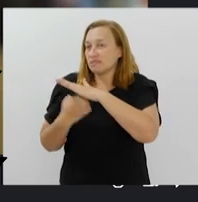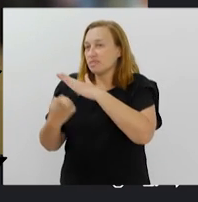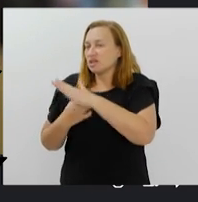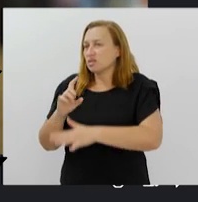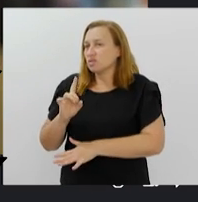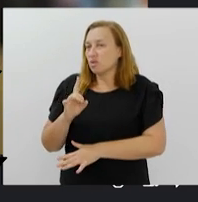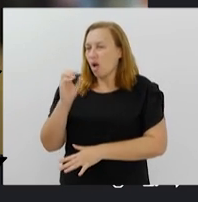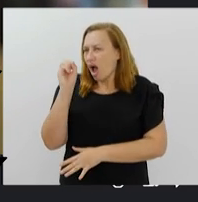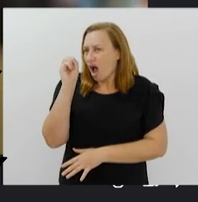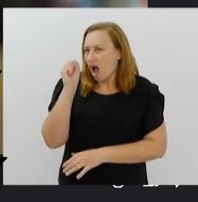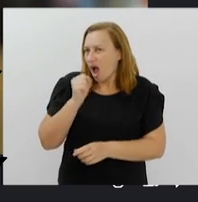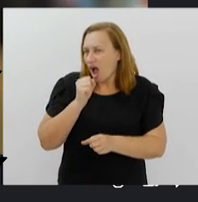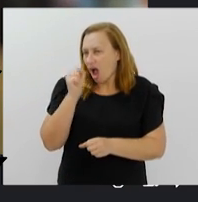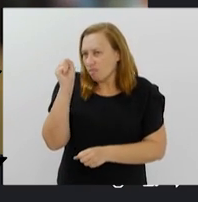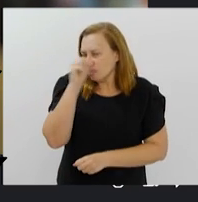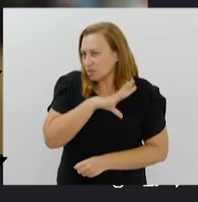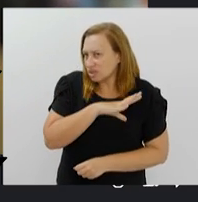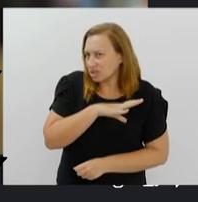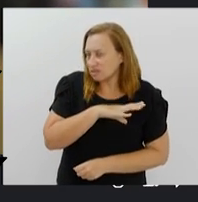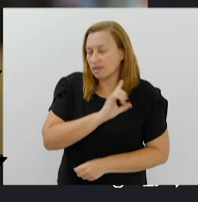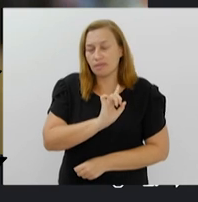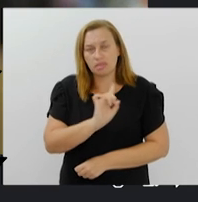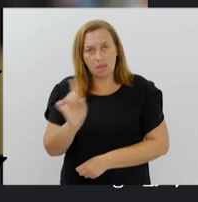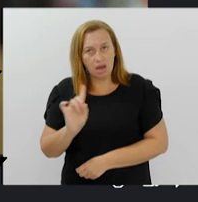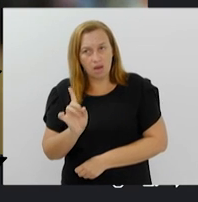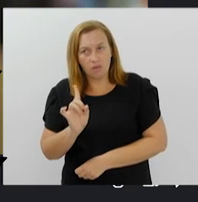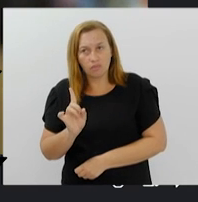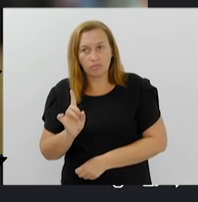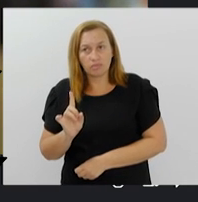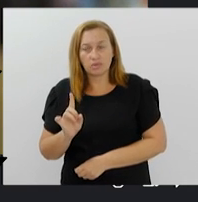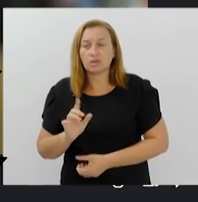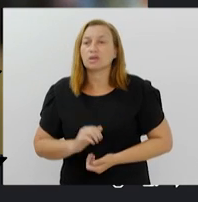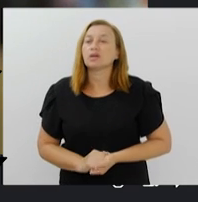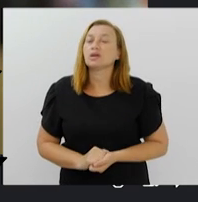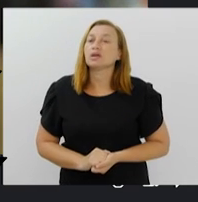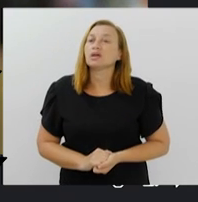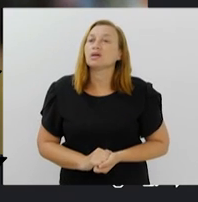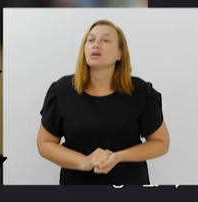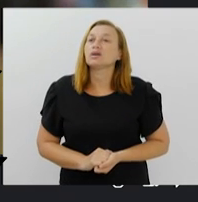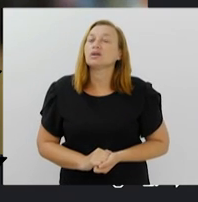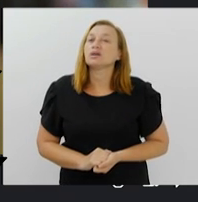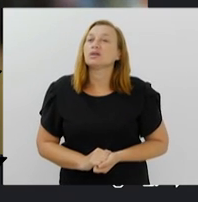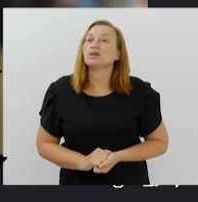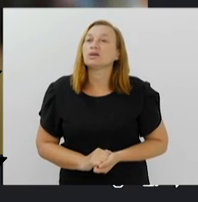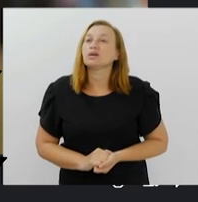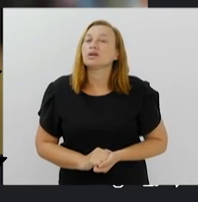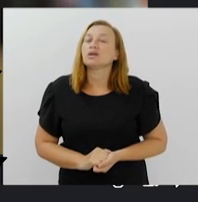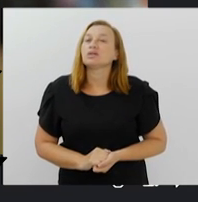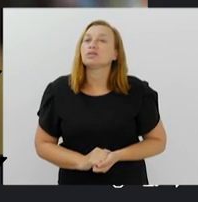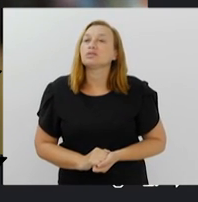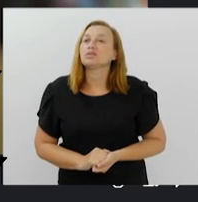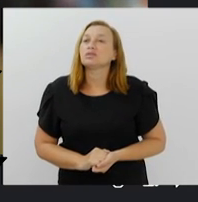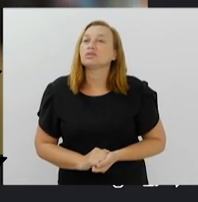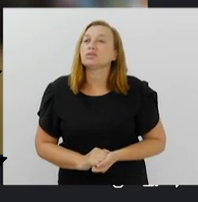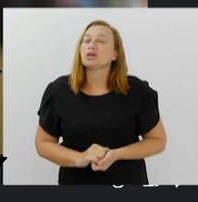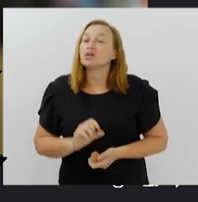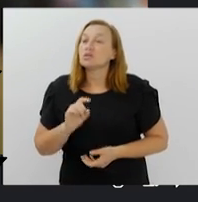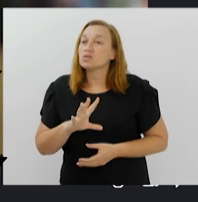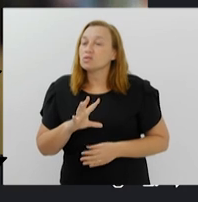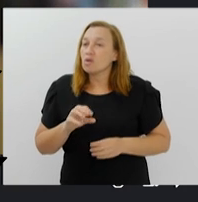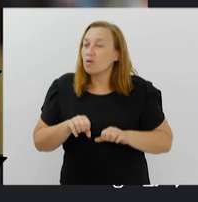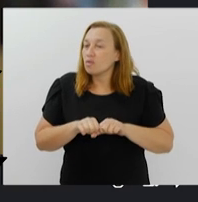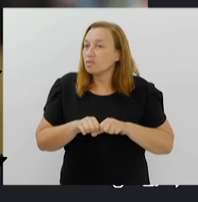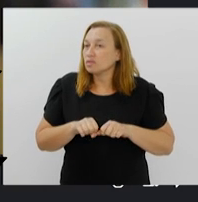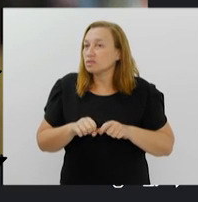apenas abusivas mas são repugnantes no nosso entender né essa situação ela só amplia e